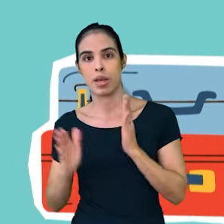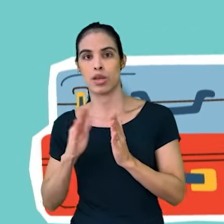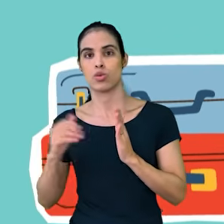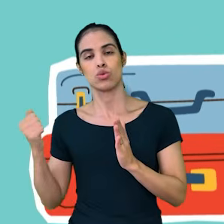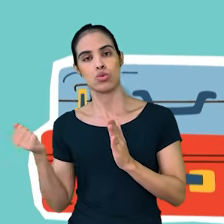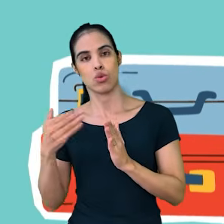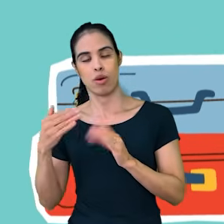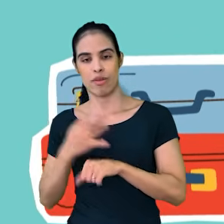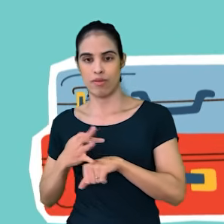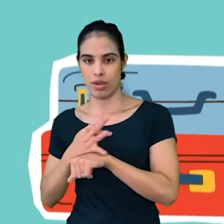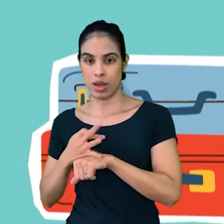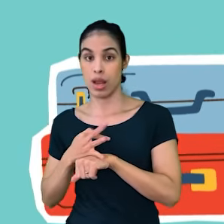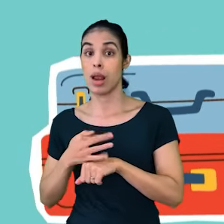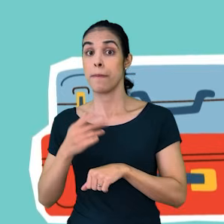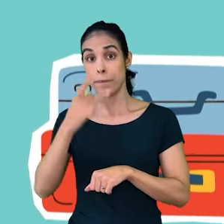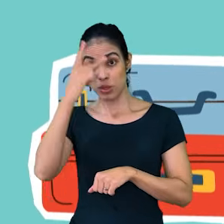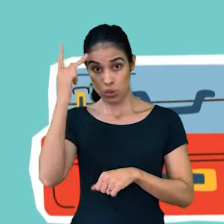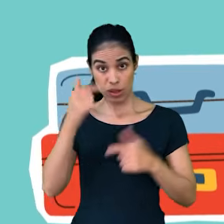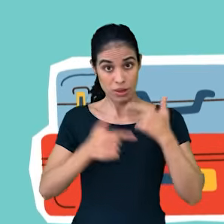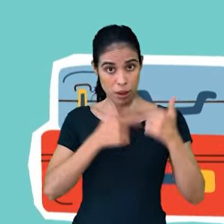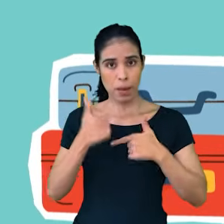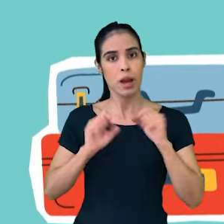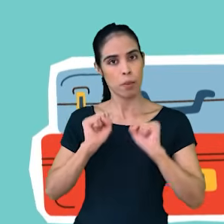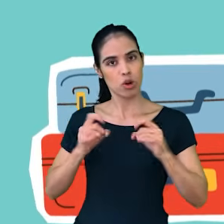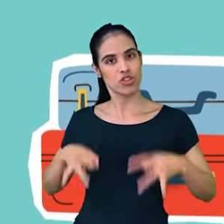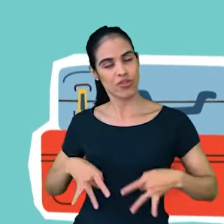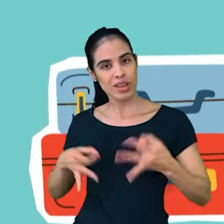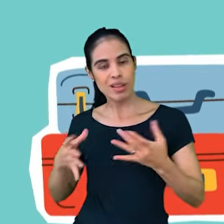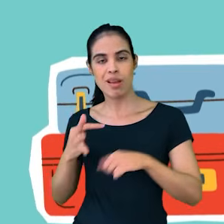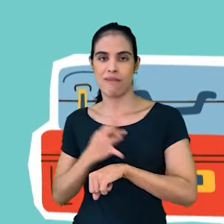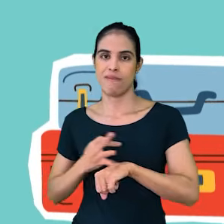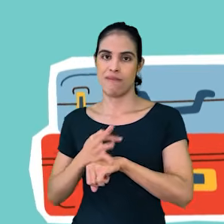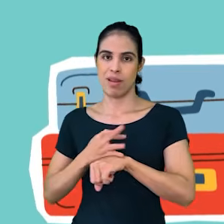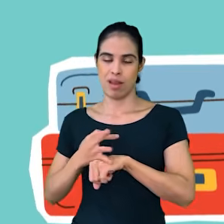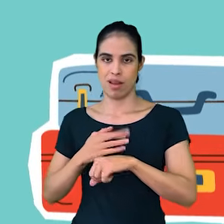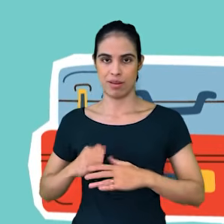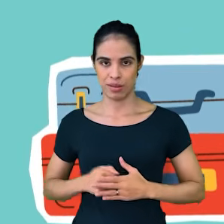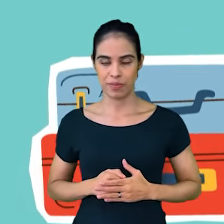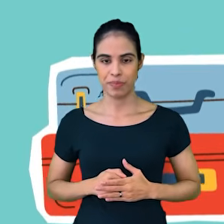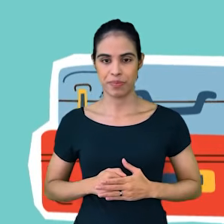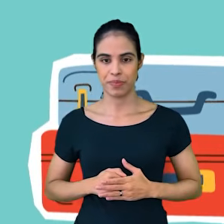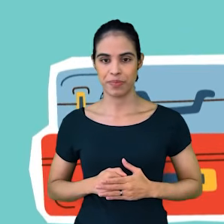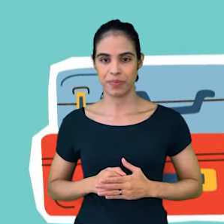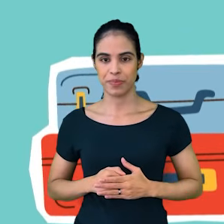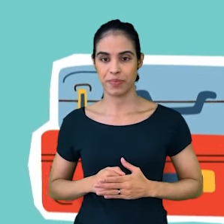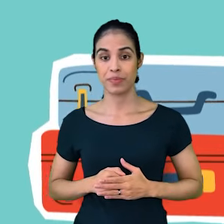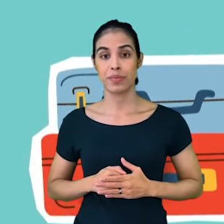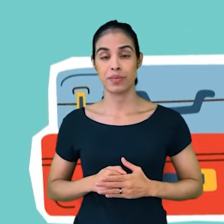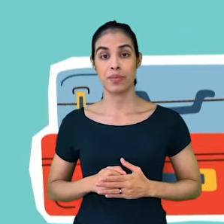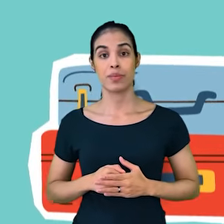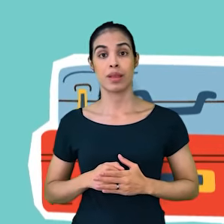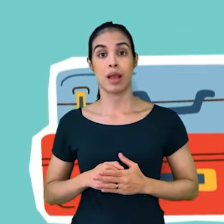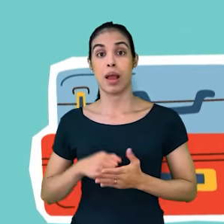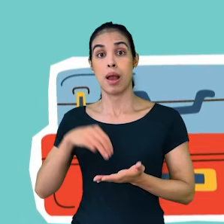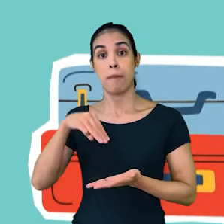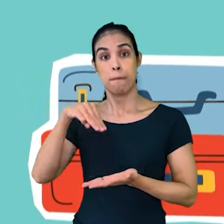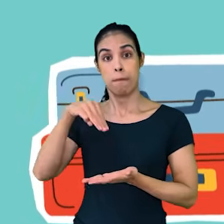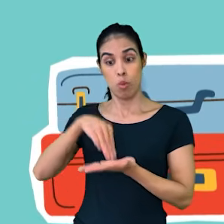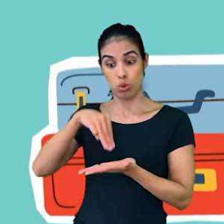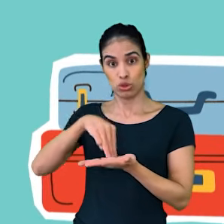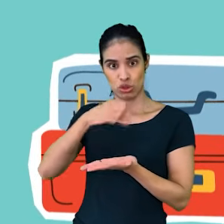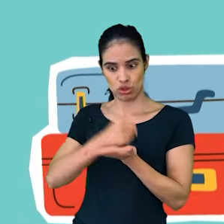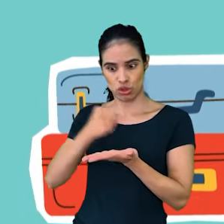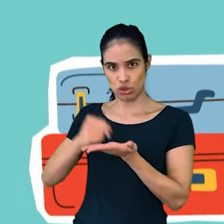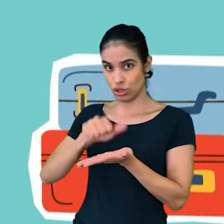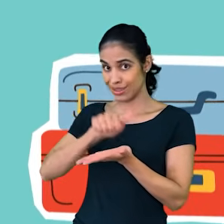o trabalhador pode vender até 1/3 do período de férias, é o chamado abono pecuniário. Em caso de demissão sem